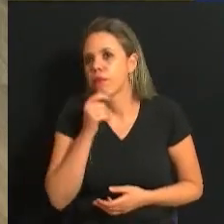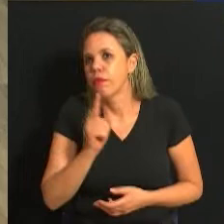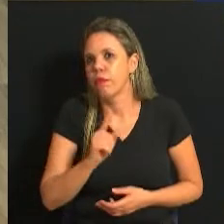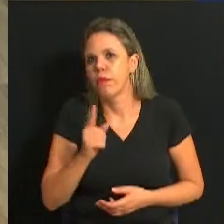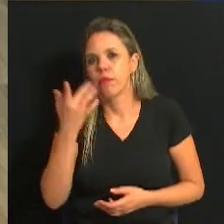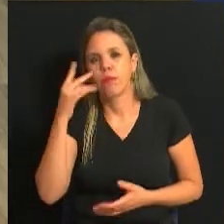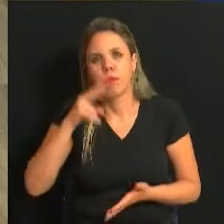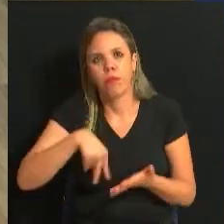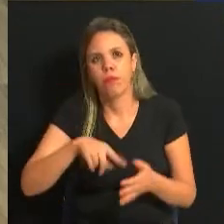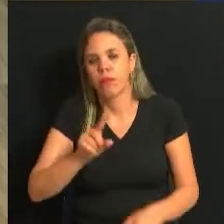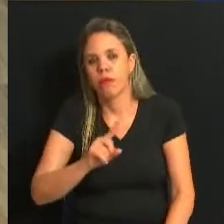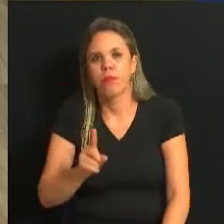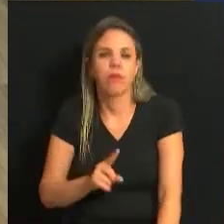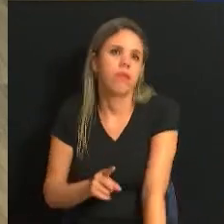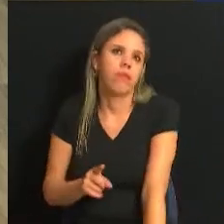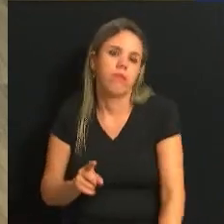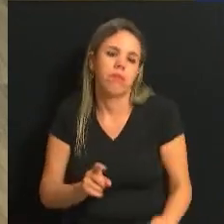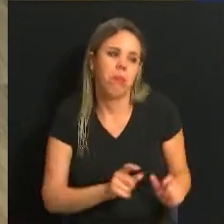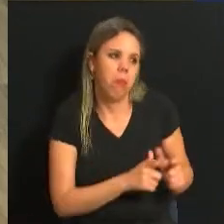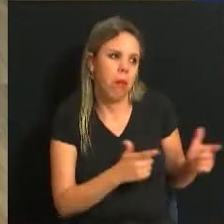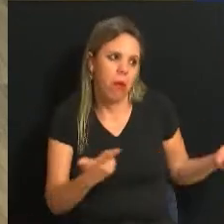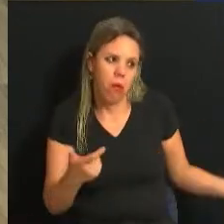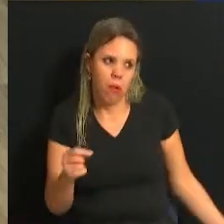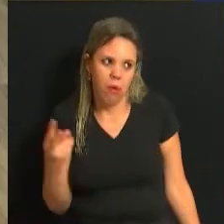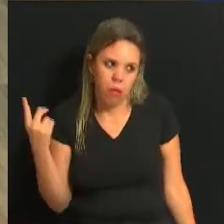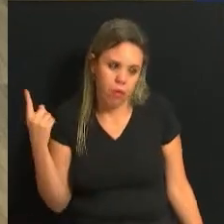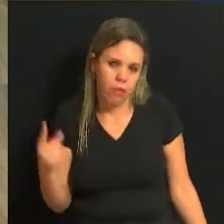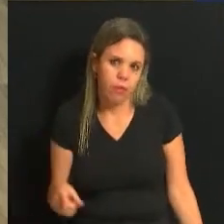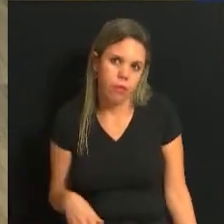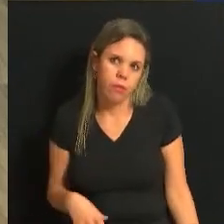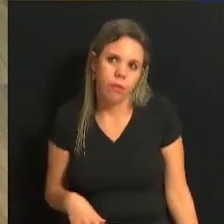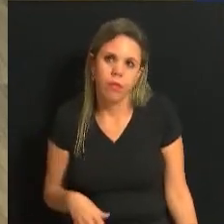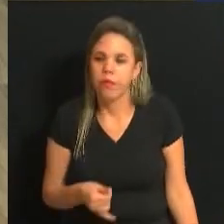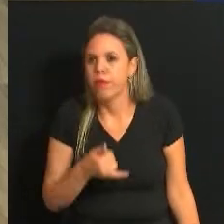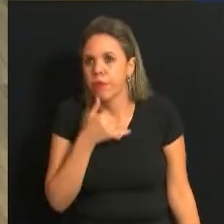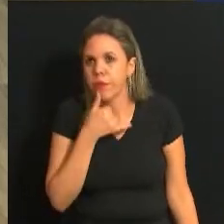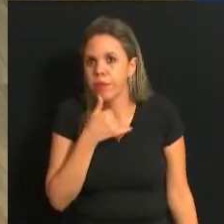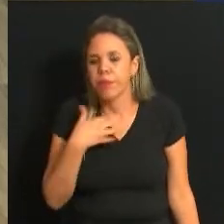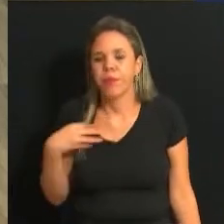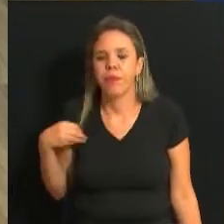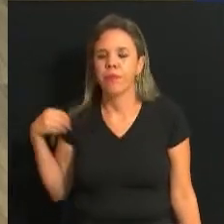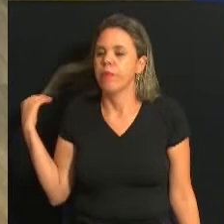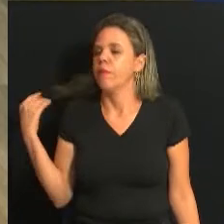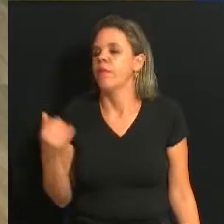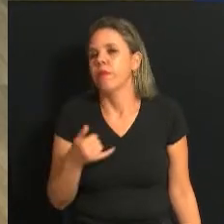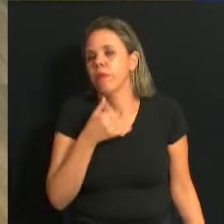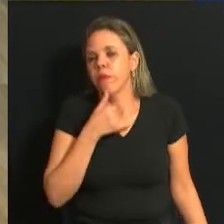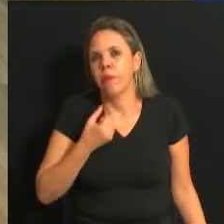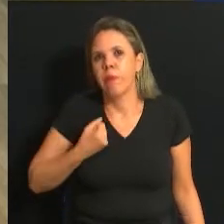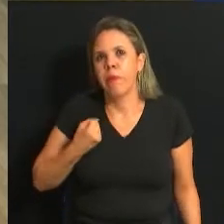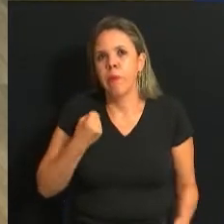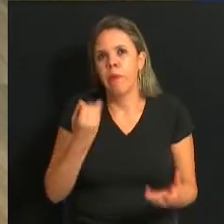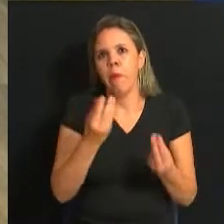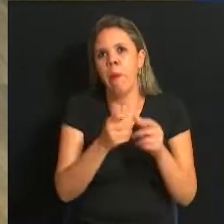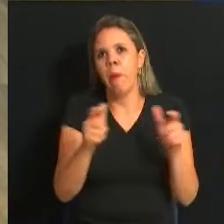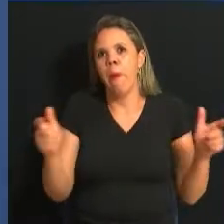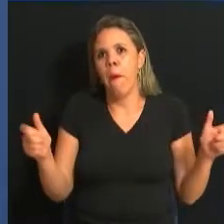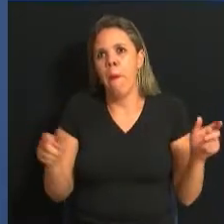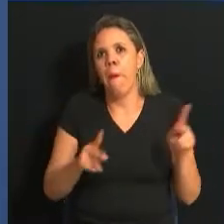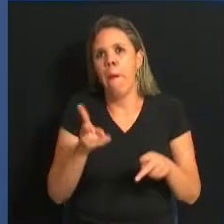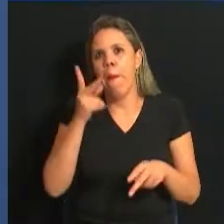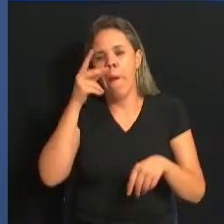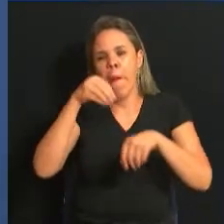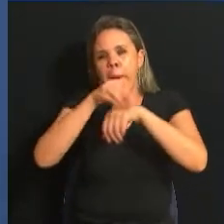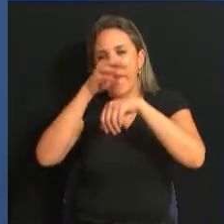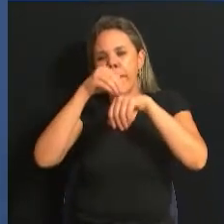ler e escrever, cresceu em 2021, né? Infelizmente são números tristes, né, que entristecem a gente, que sempre traz aqui na